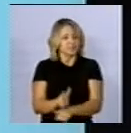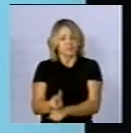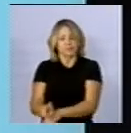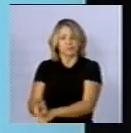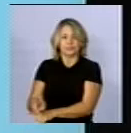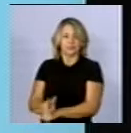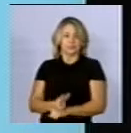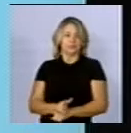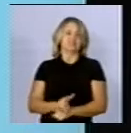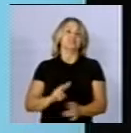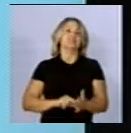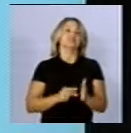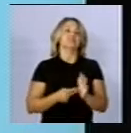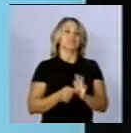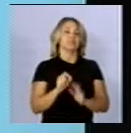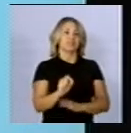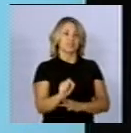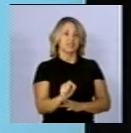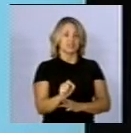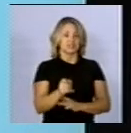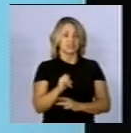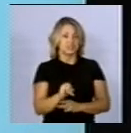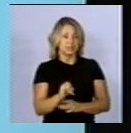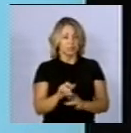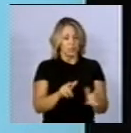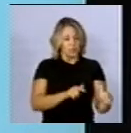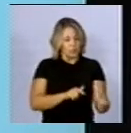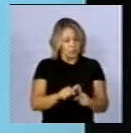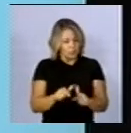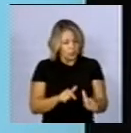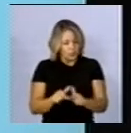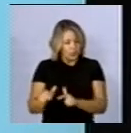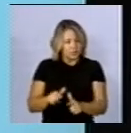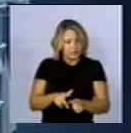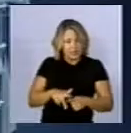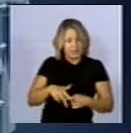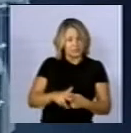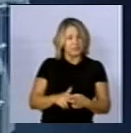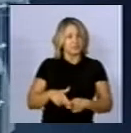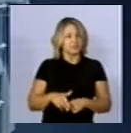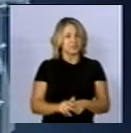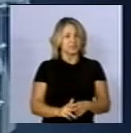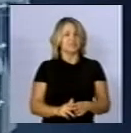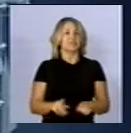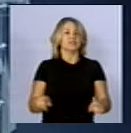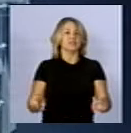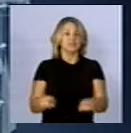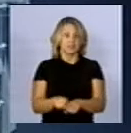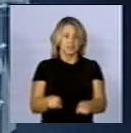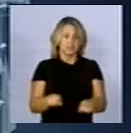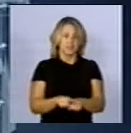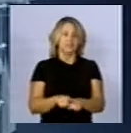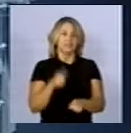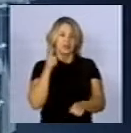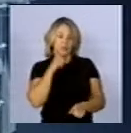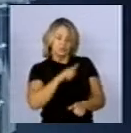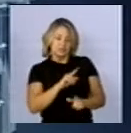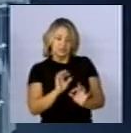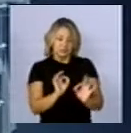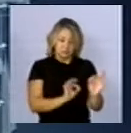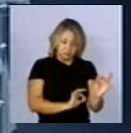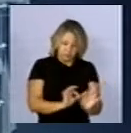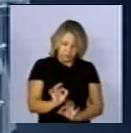O que significa que a escalada da estrutura para uma manutenção ou mesmo para a inspeção ela fica também